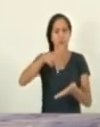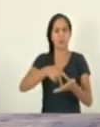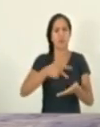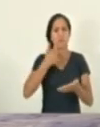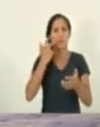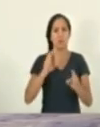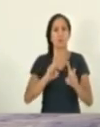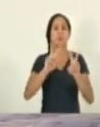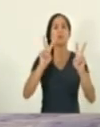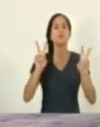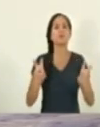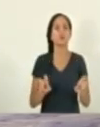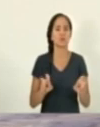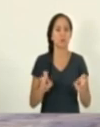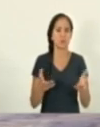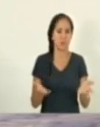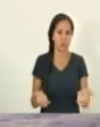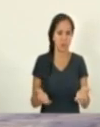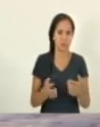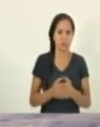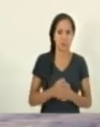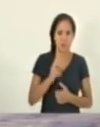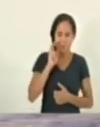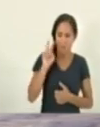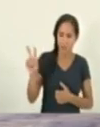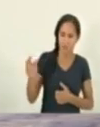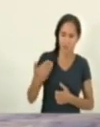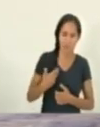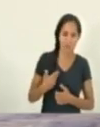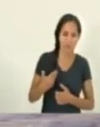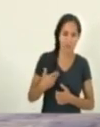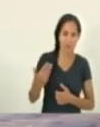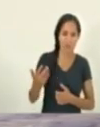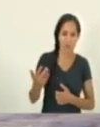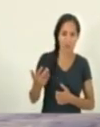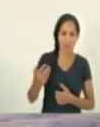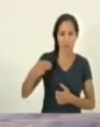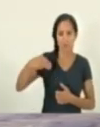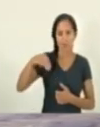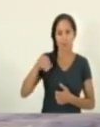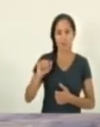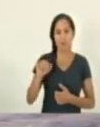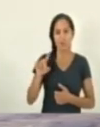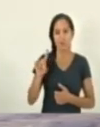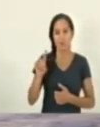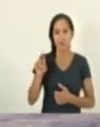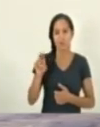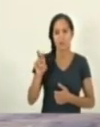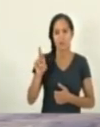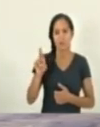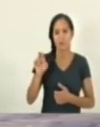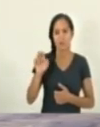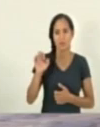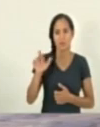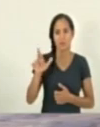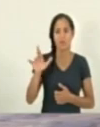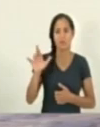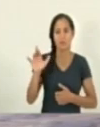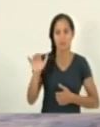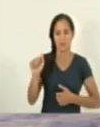agora, olhando para o meu conterrâneo, meu amigo Madureira. Lembrando Madureira de